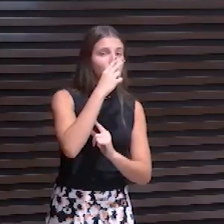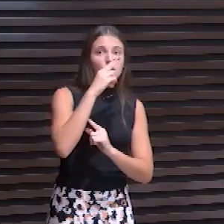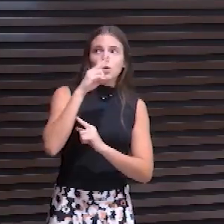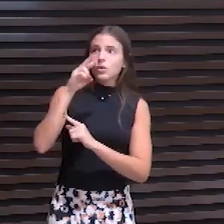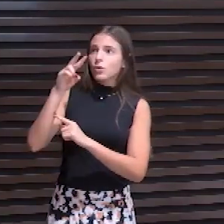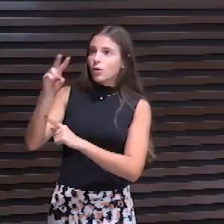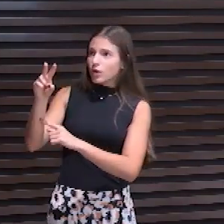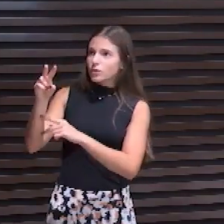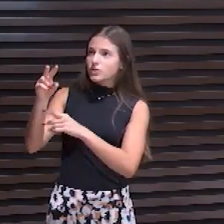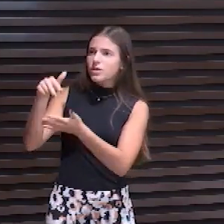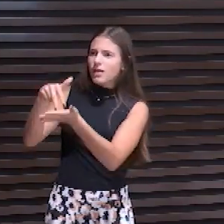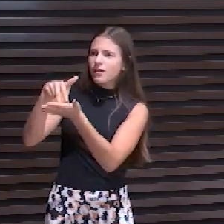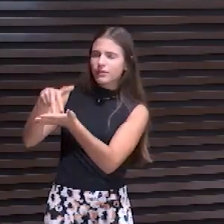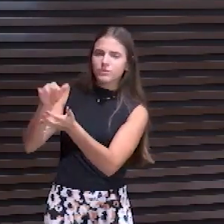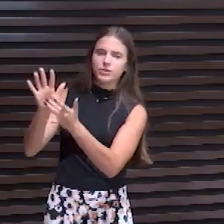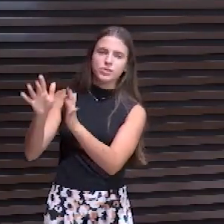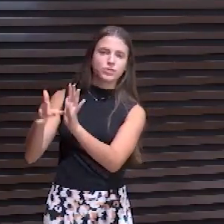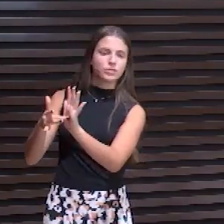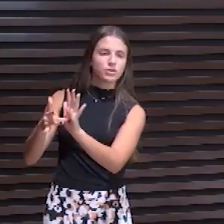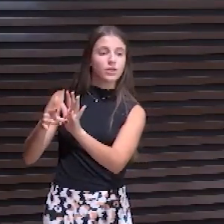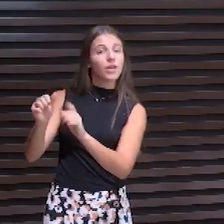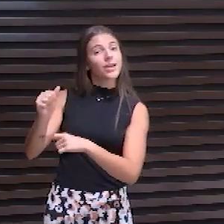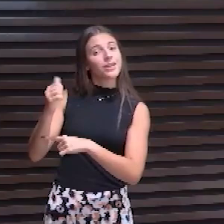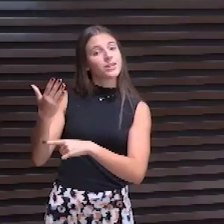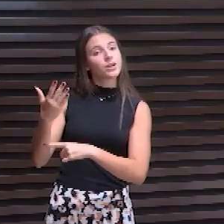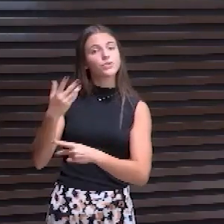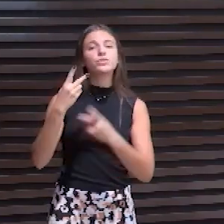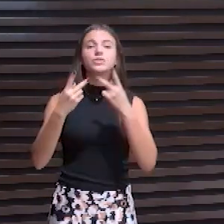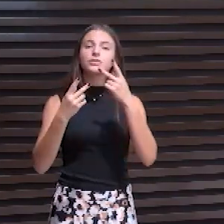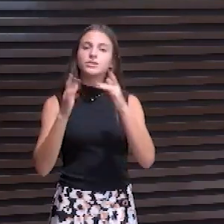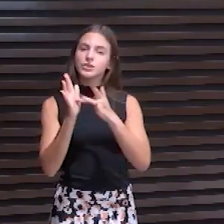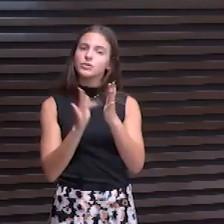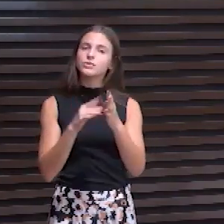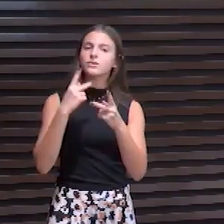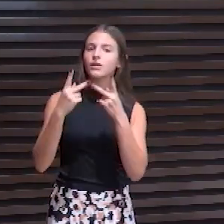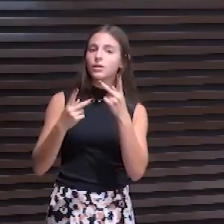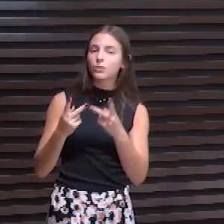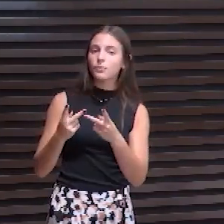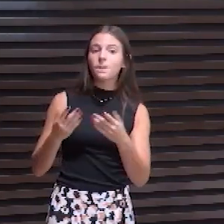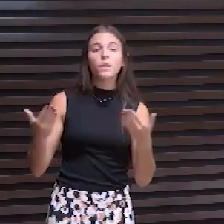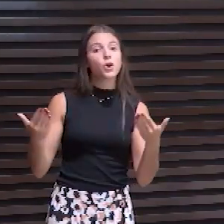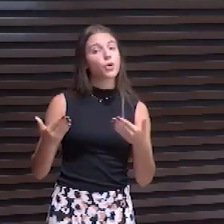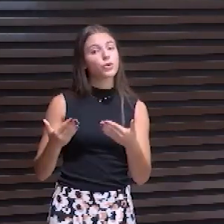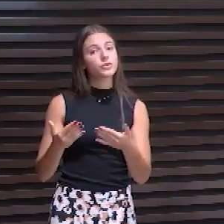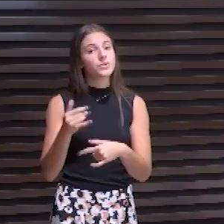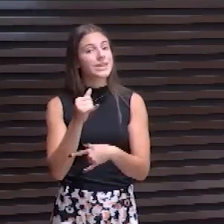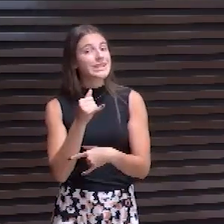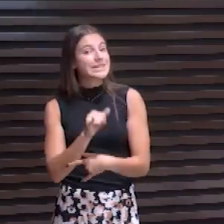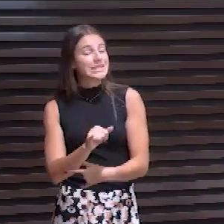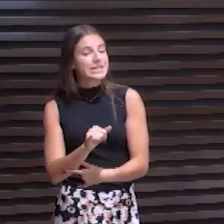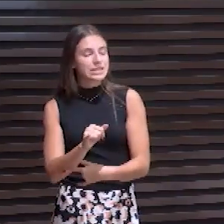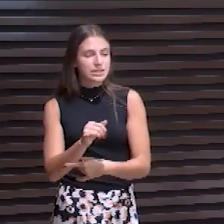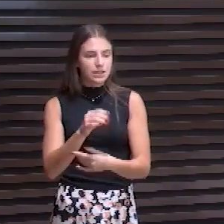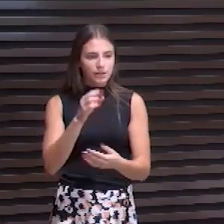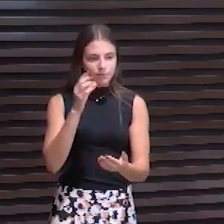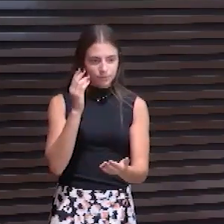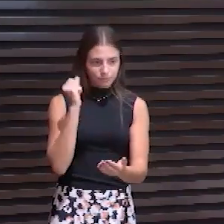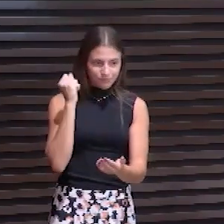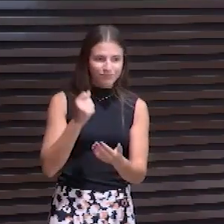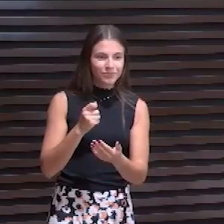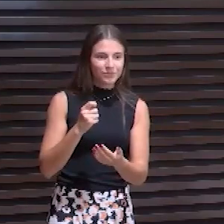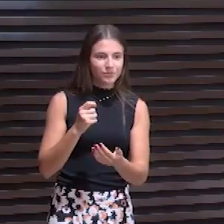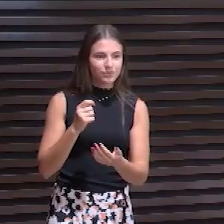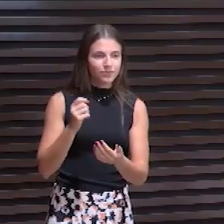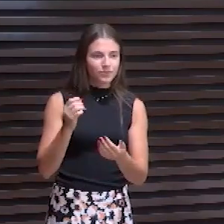nele. Então passou Jesus a dizer-lhes: hoje se cumpriu a escritura que acabais de ouvir.